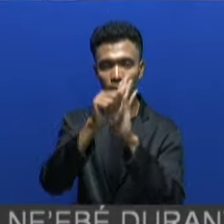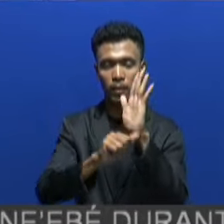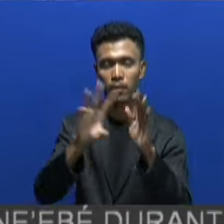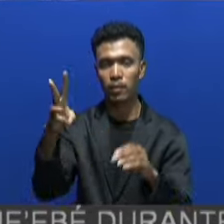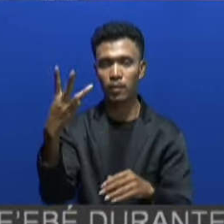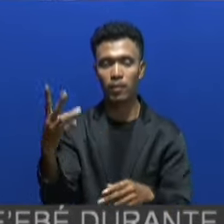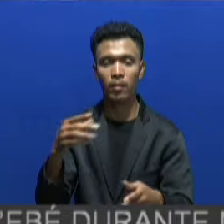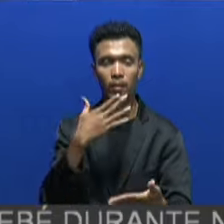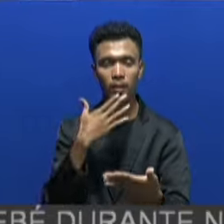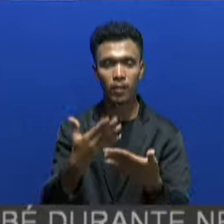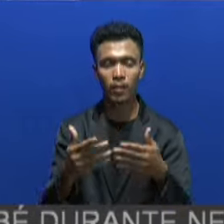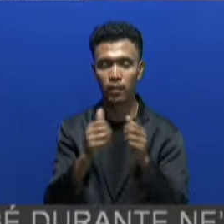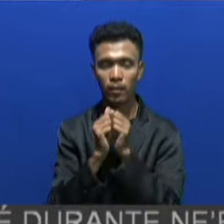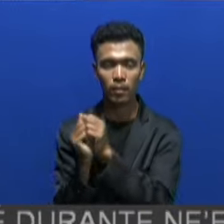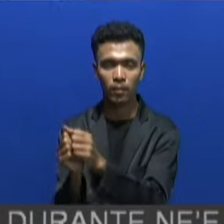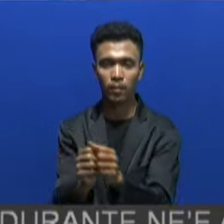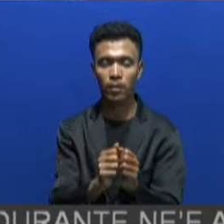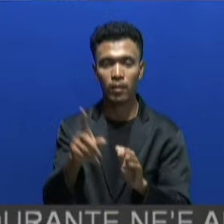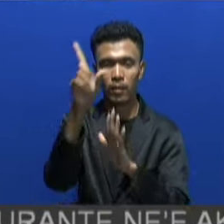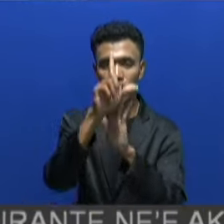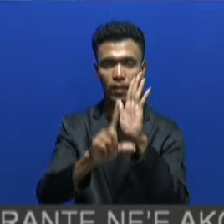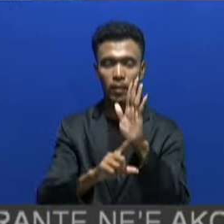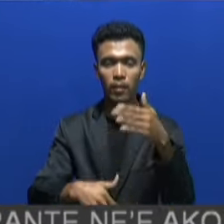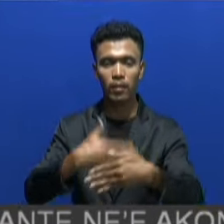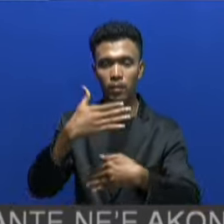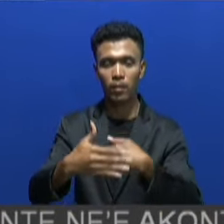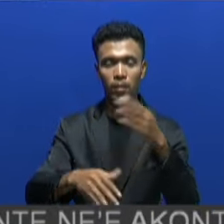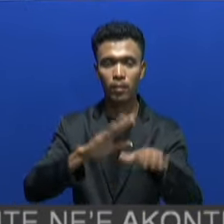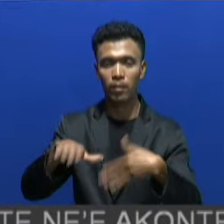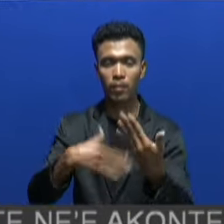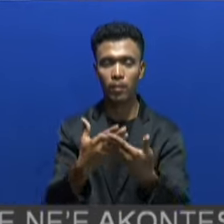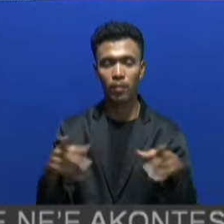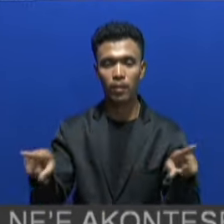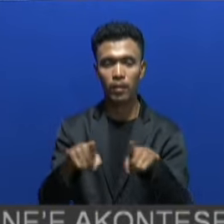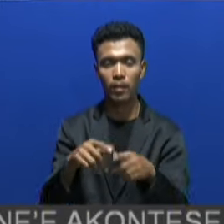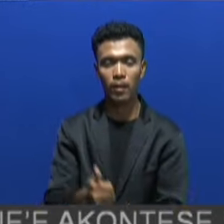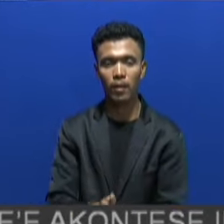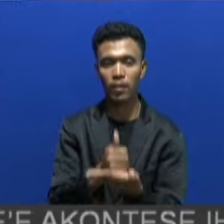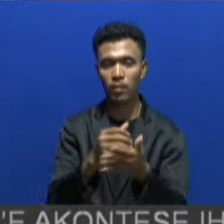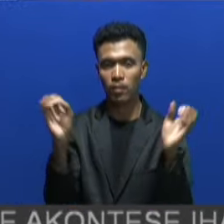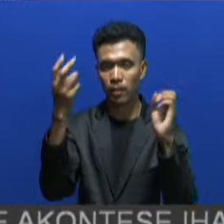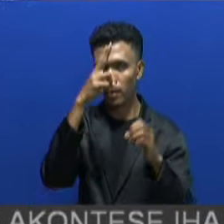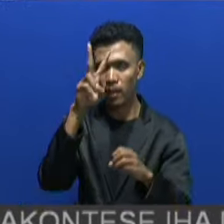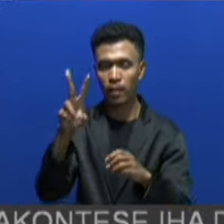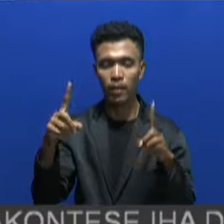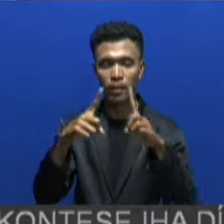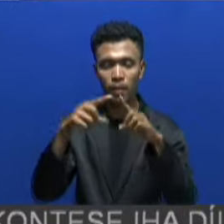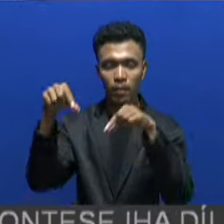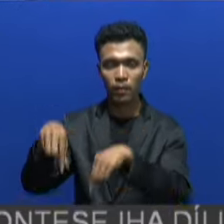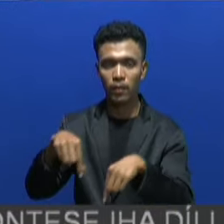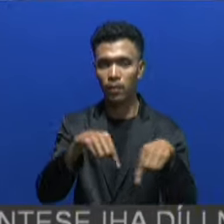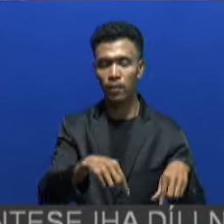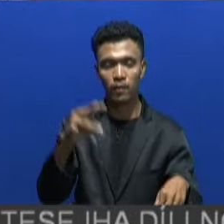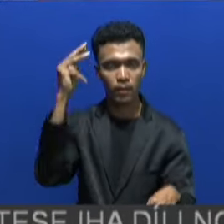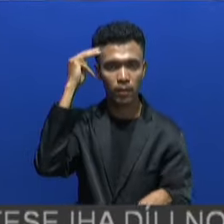igualdade universal e a lei não é muito anexa. Há o tratamento da raça, cor, étnico, físico, mental,